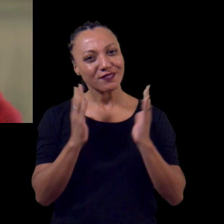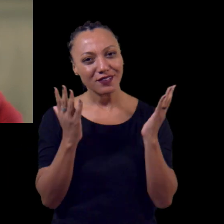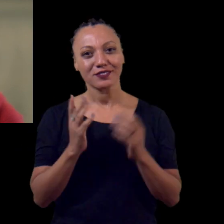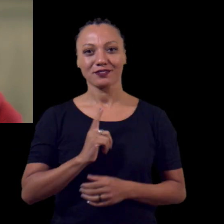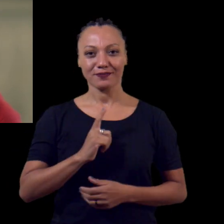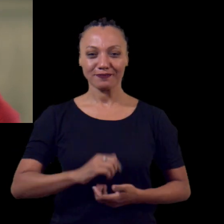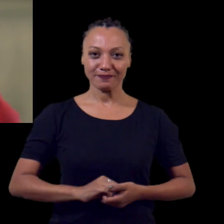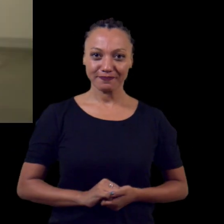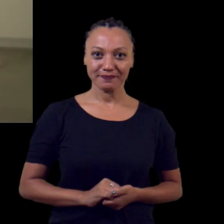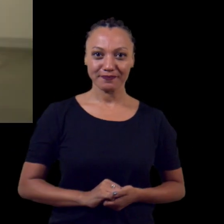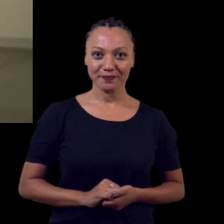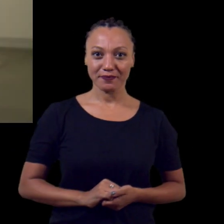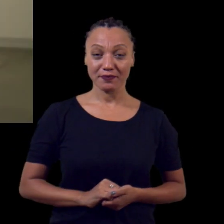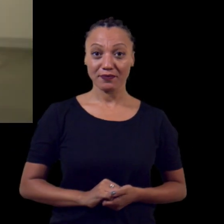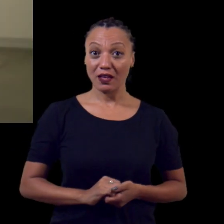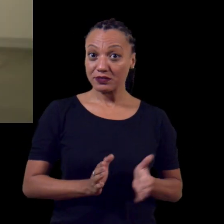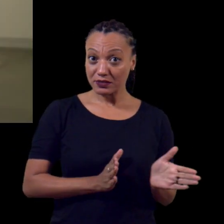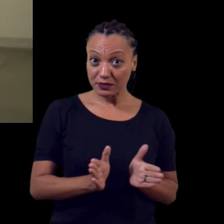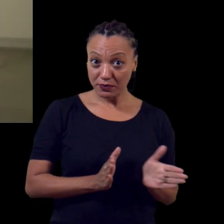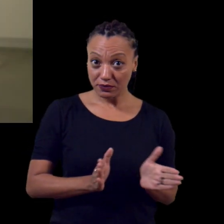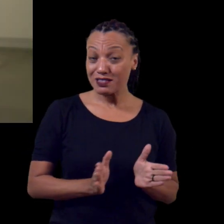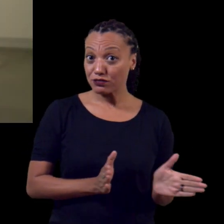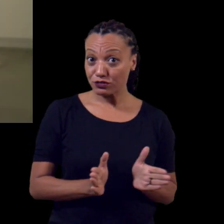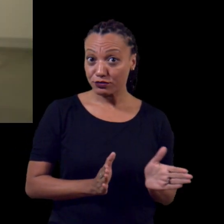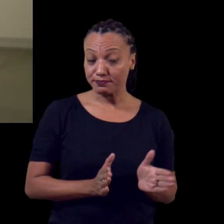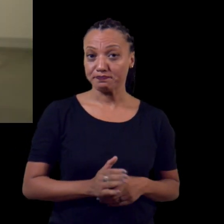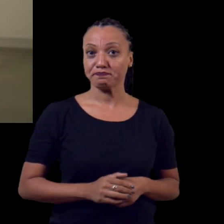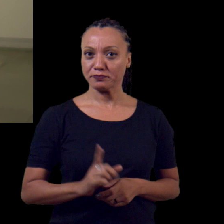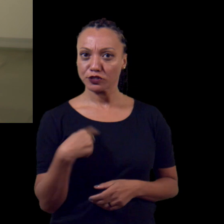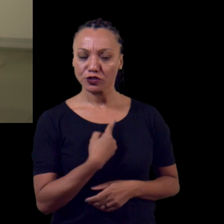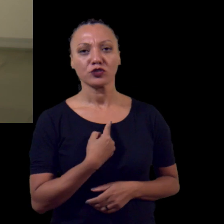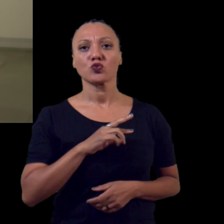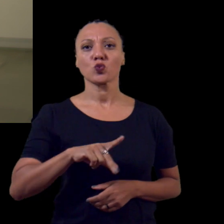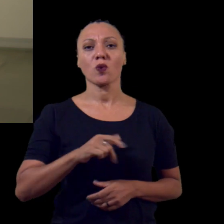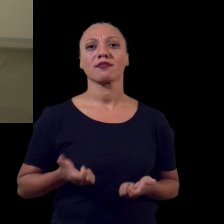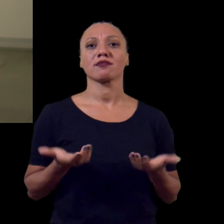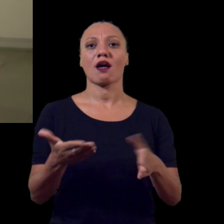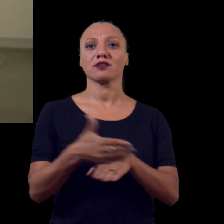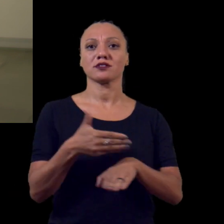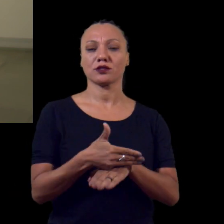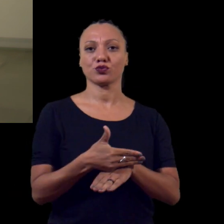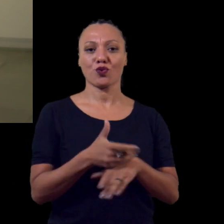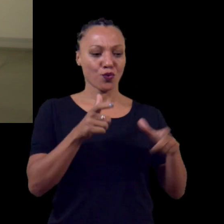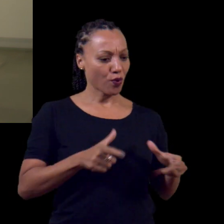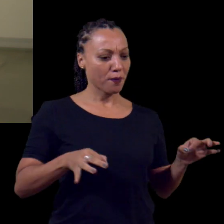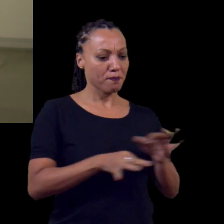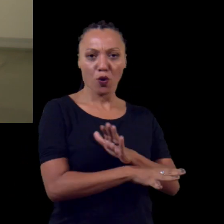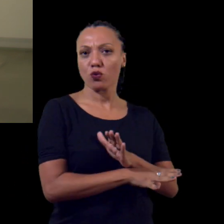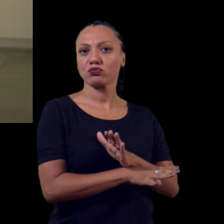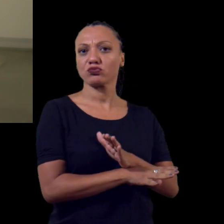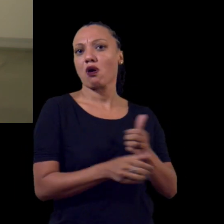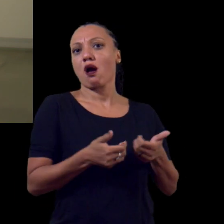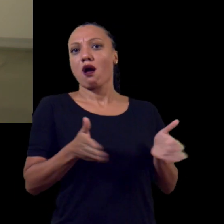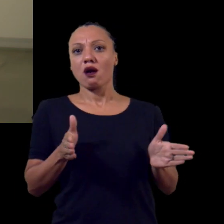diferença, celebrar a diversidade. E acessibilidade para a gente não é promover acesso ao que já existe e